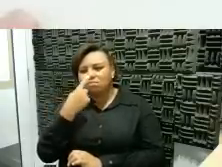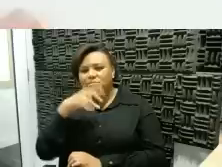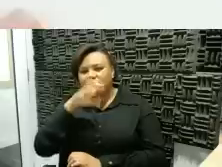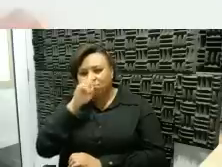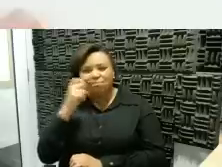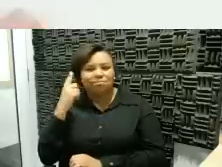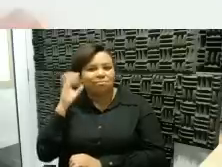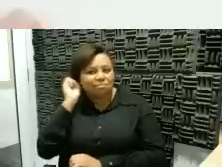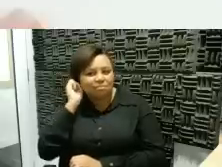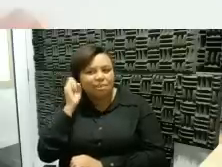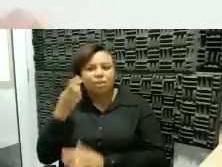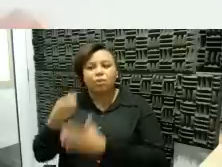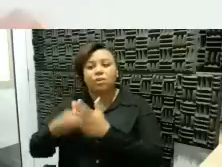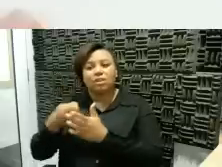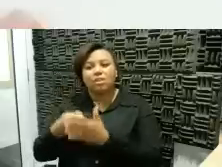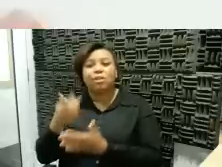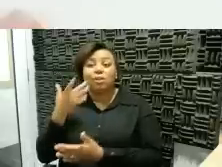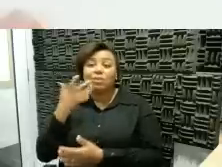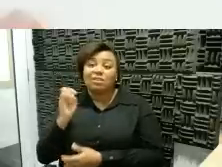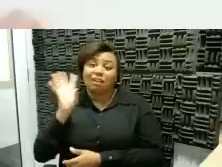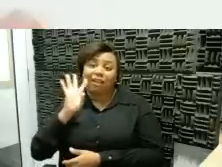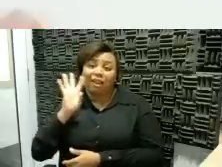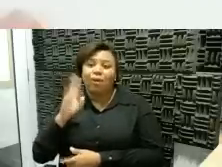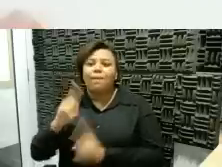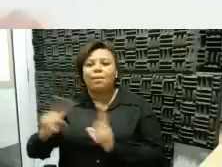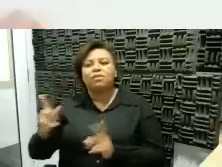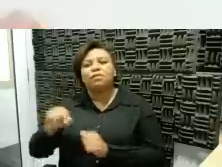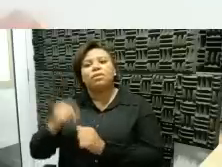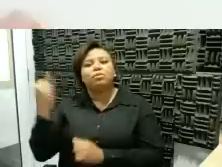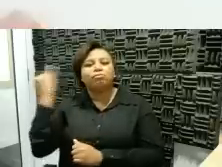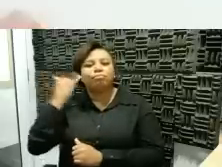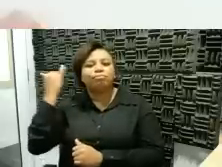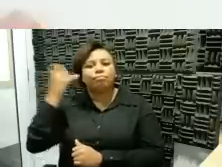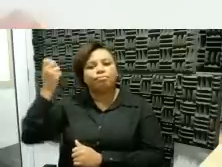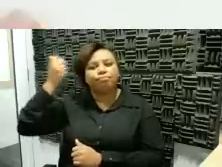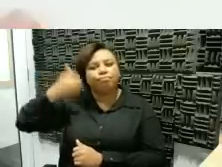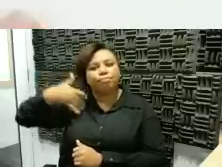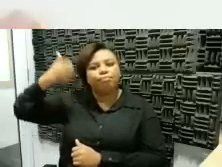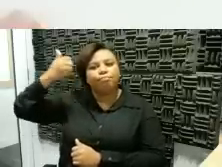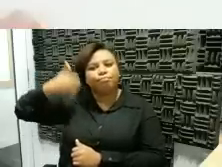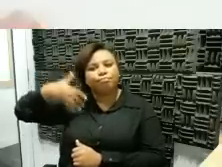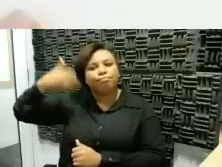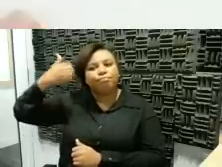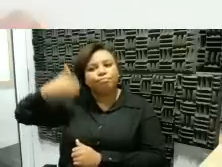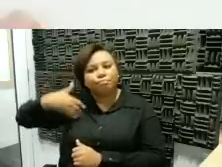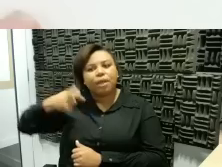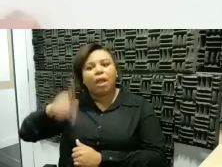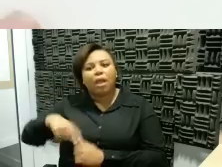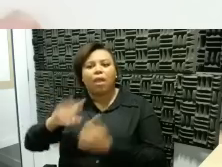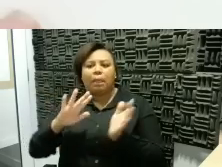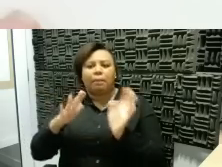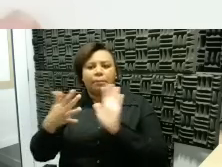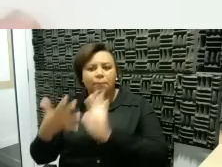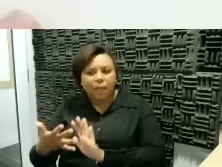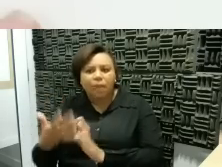ã áudio descrever então áudio descrição de imagens numa aula como essa que eu tô dando por